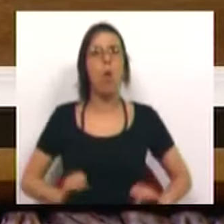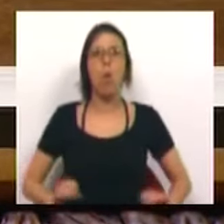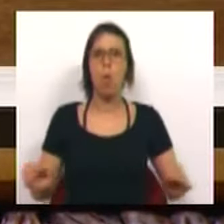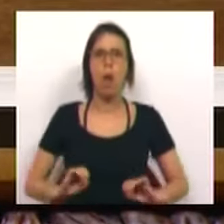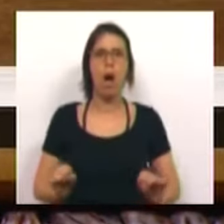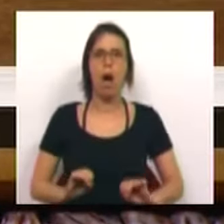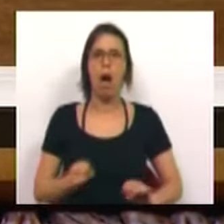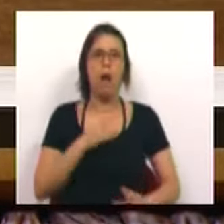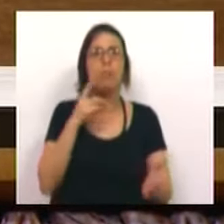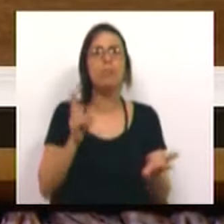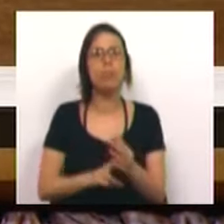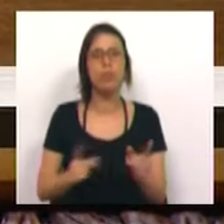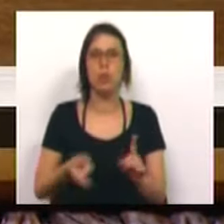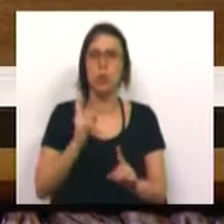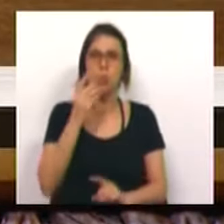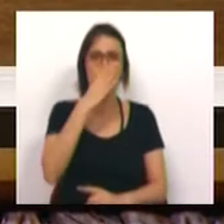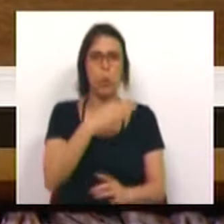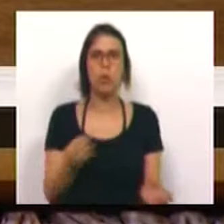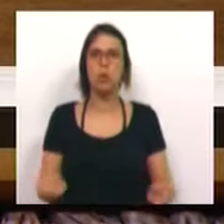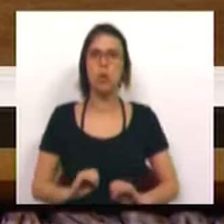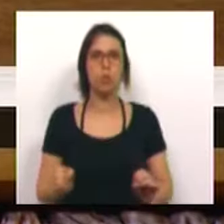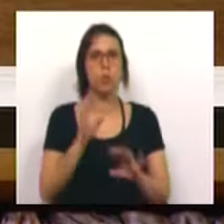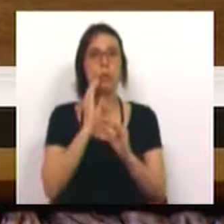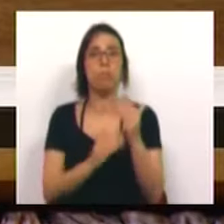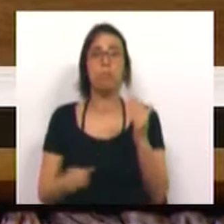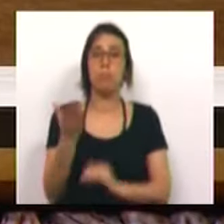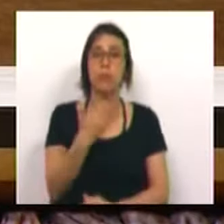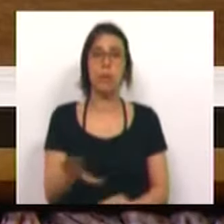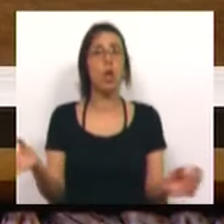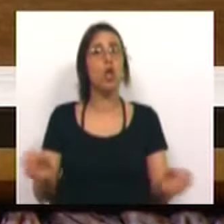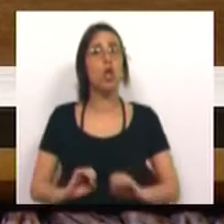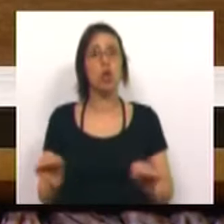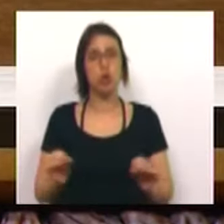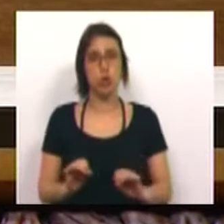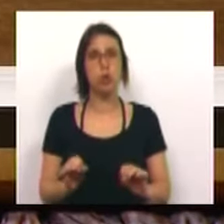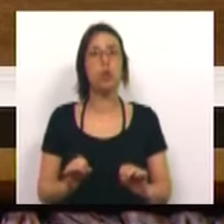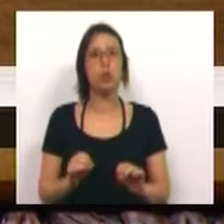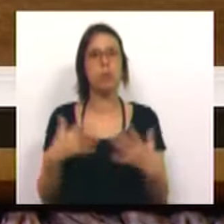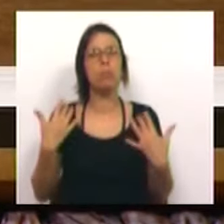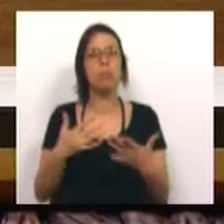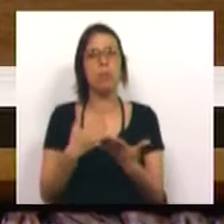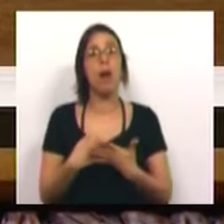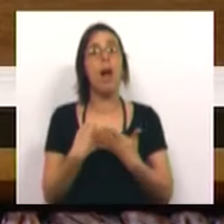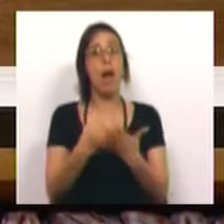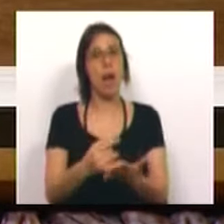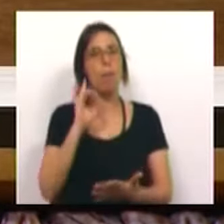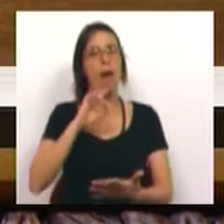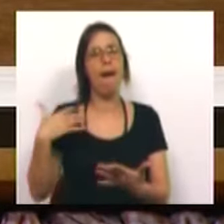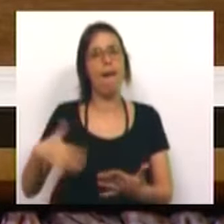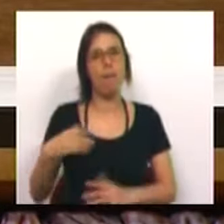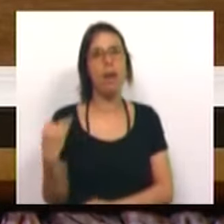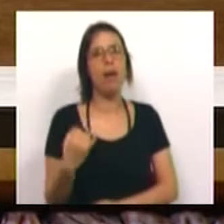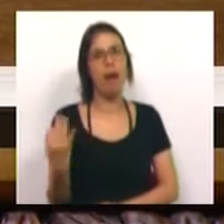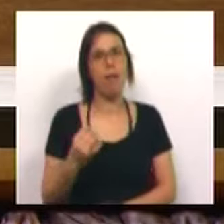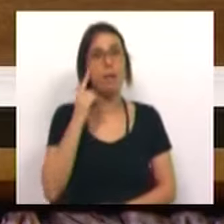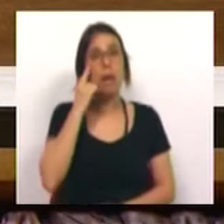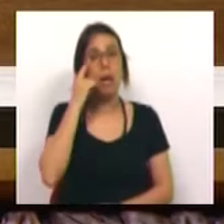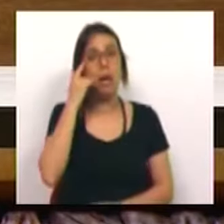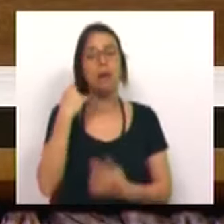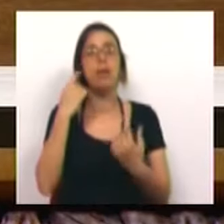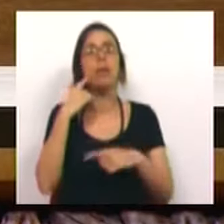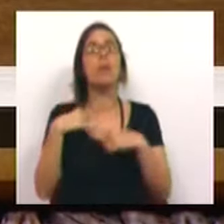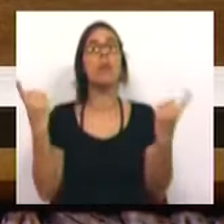sido, de facto, implementados no ensino superior e na ciência, com o precioso auxílio, é verdade, das instituições,